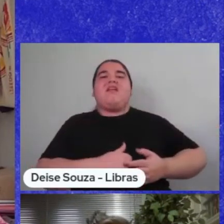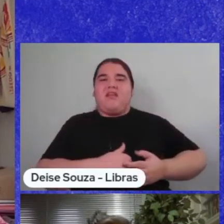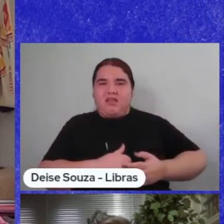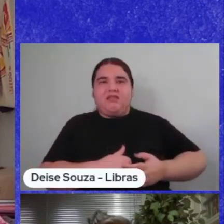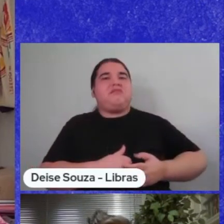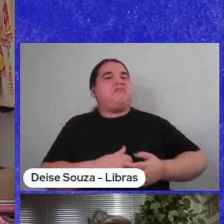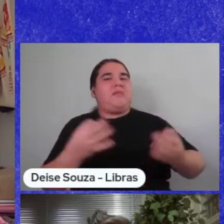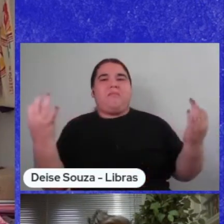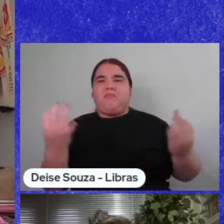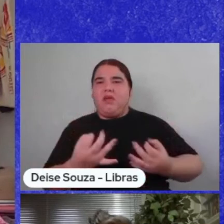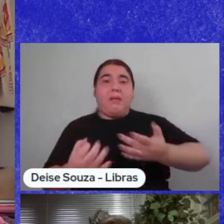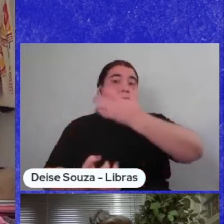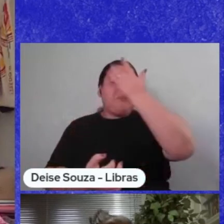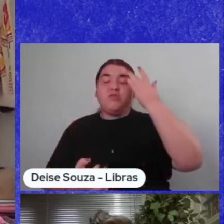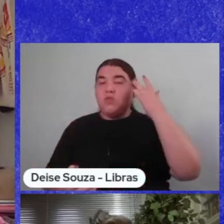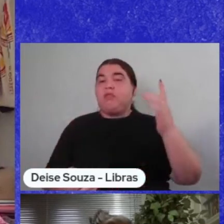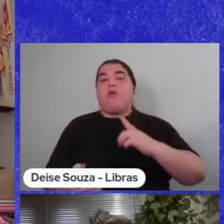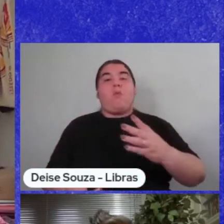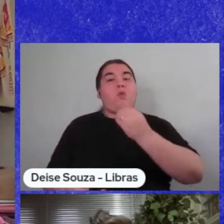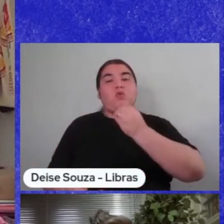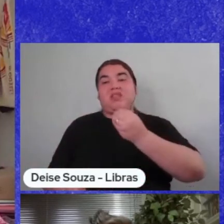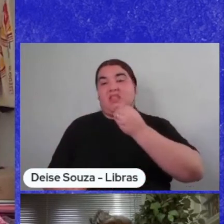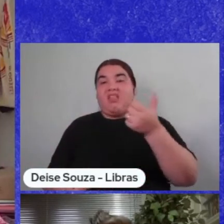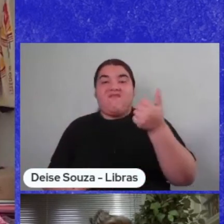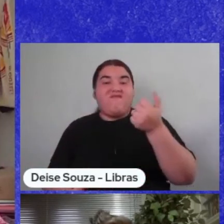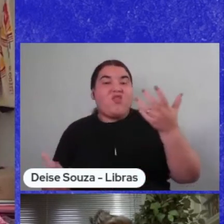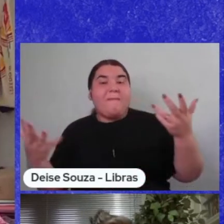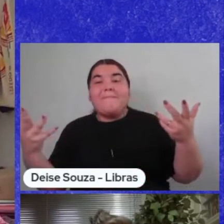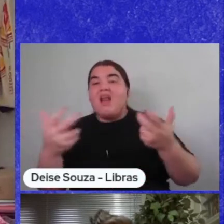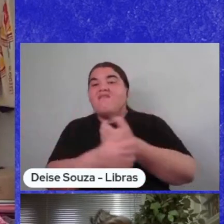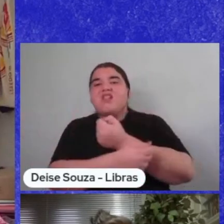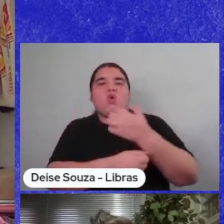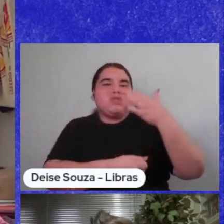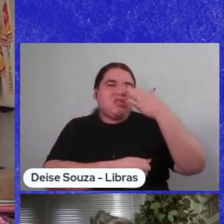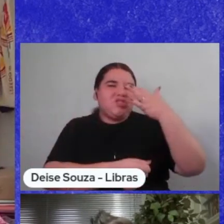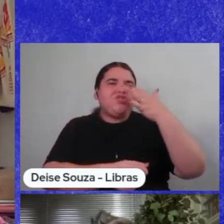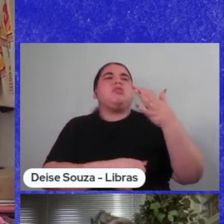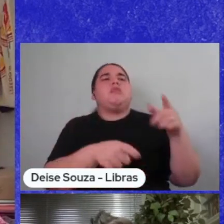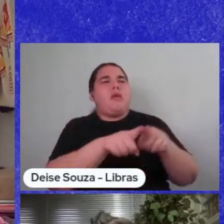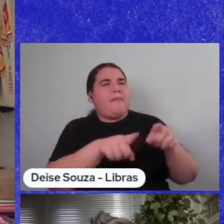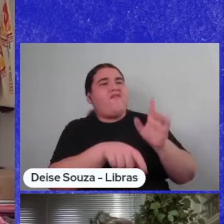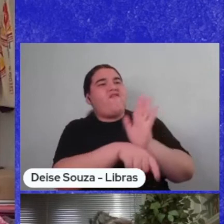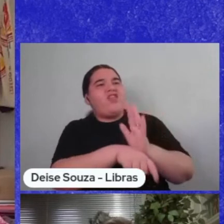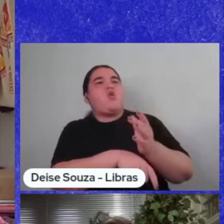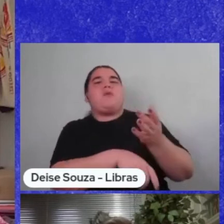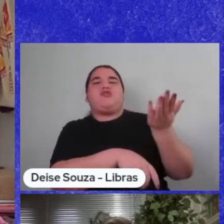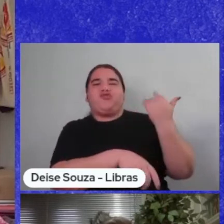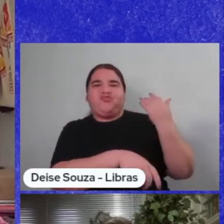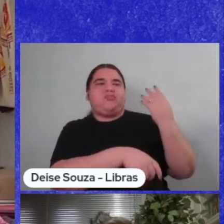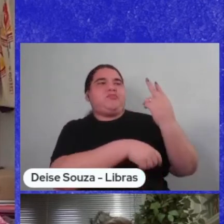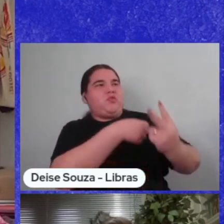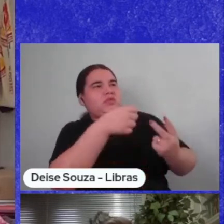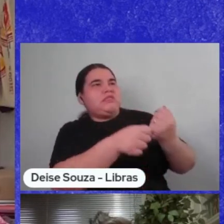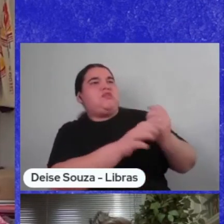incrível para ver filmes muito fodas, assim, inclusive desses que já tem um tempo de circulação e outros mais novos. Eu tô muito